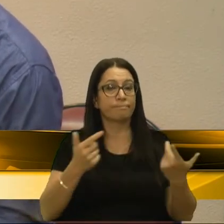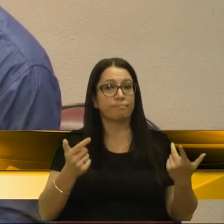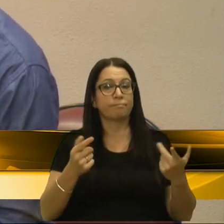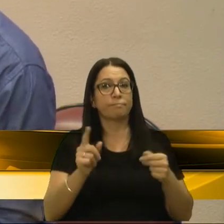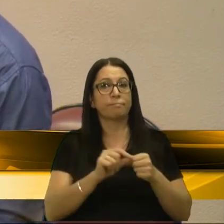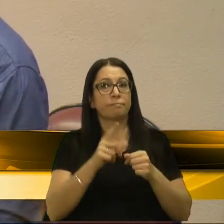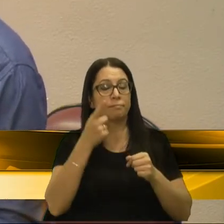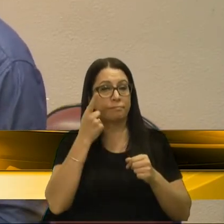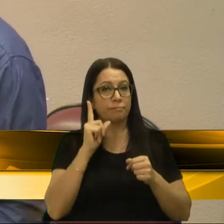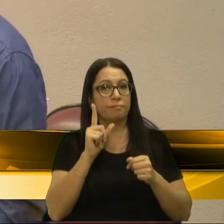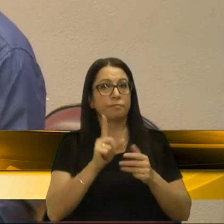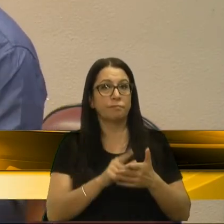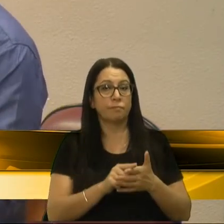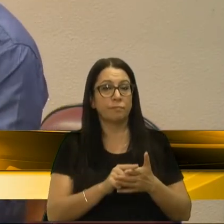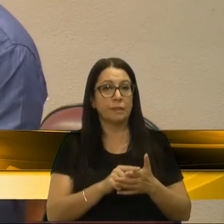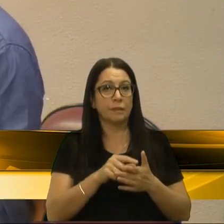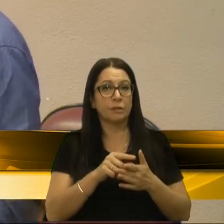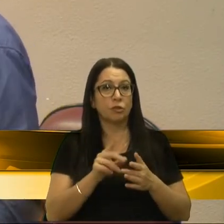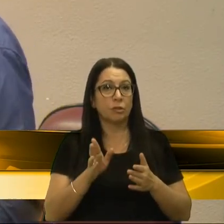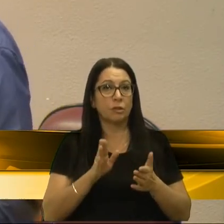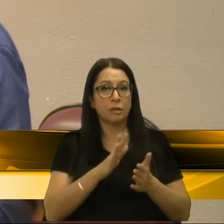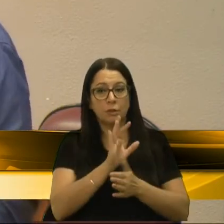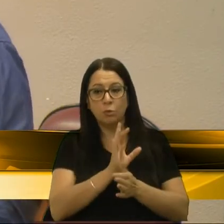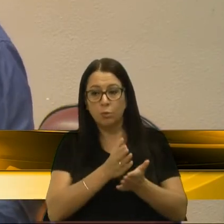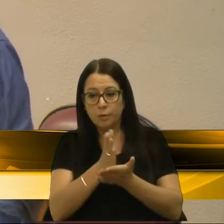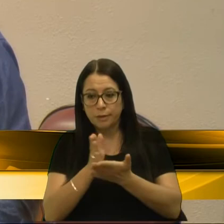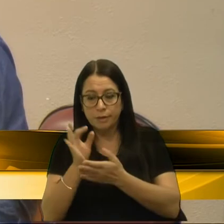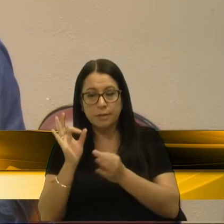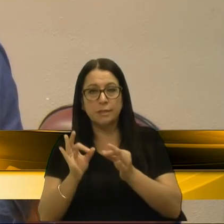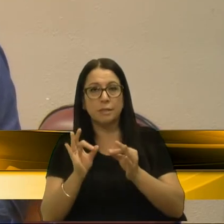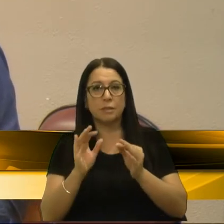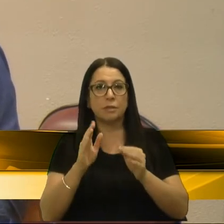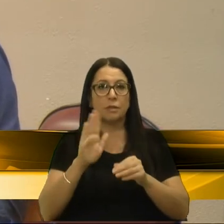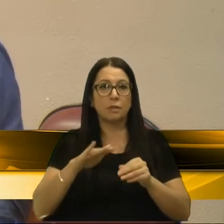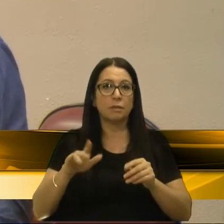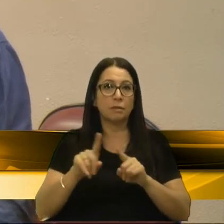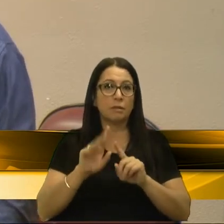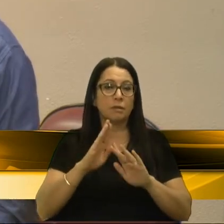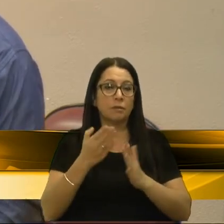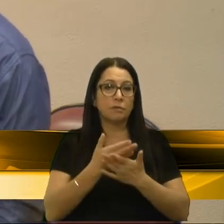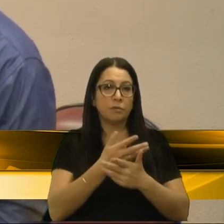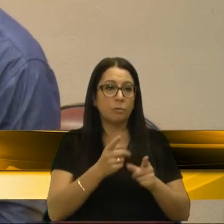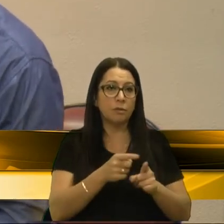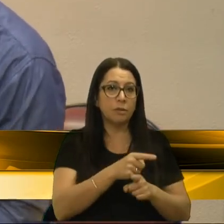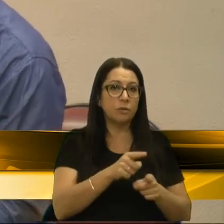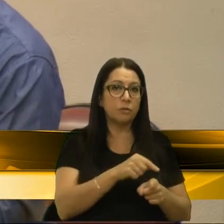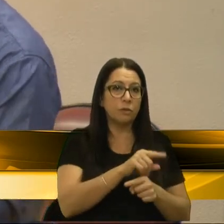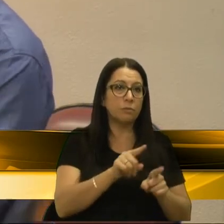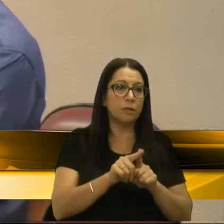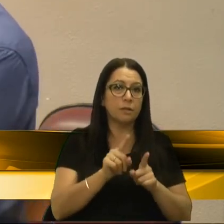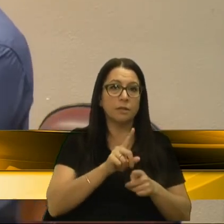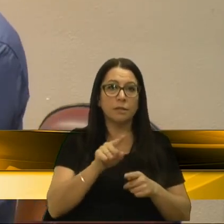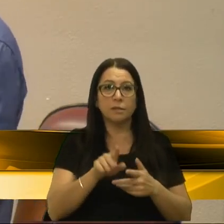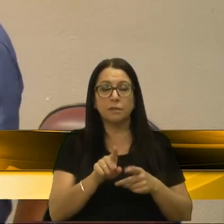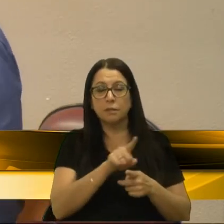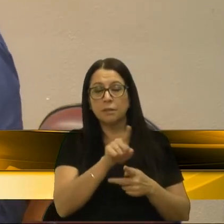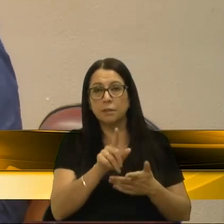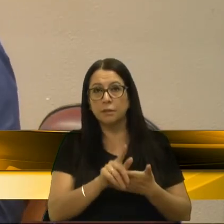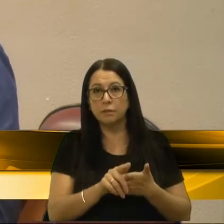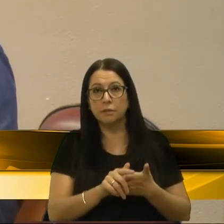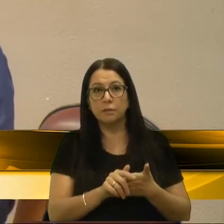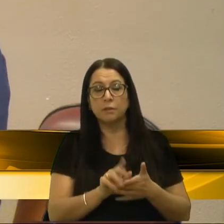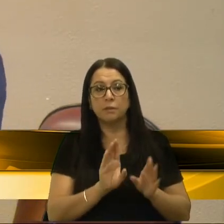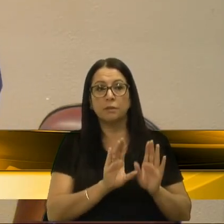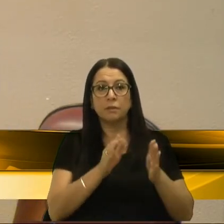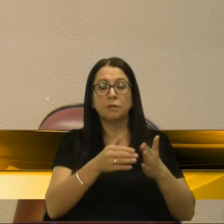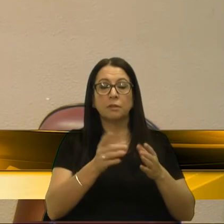para conseguir deixar encaminhadas essas crianças o quanto antes já na escola. E a gente está aqui, né, junto à